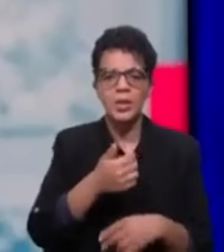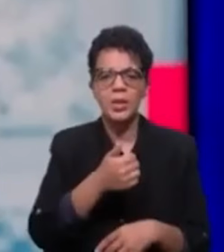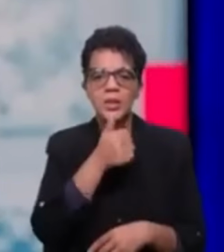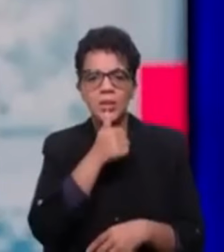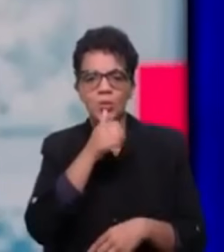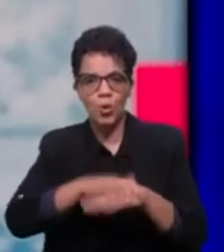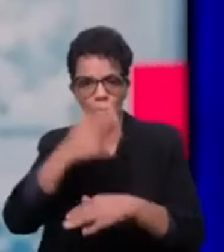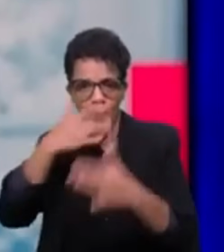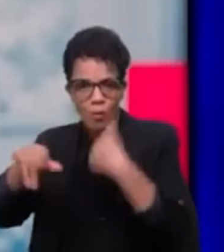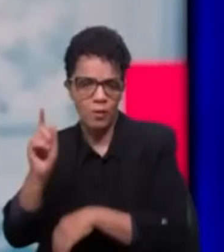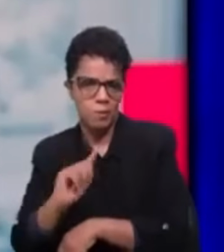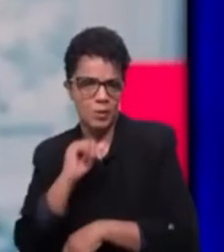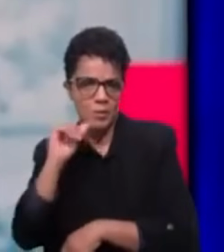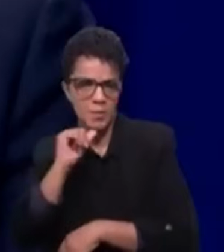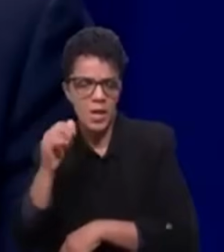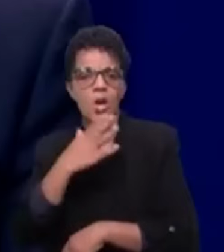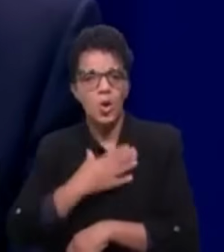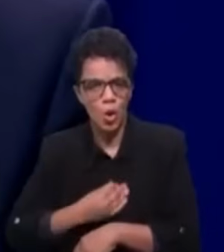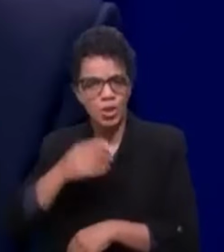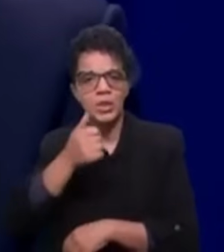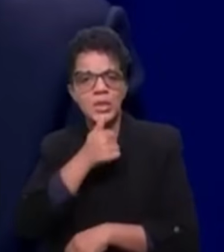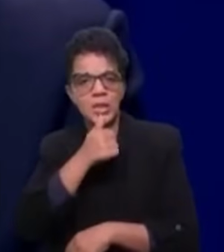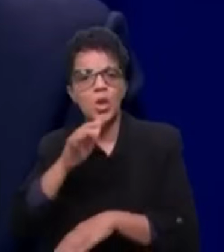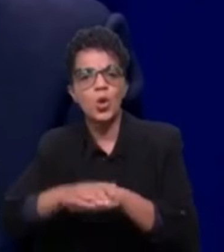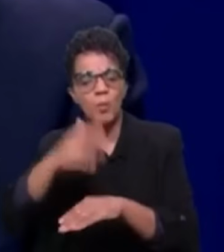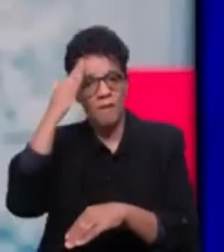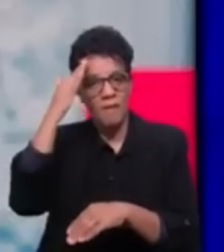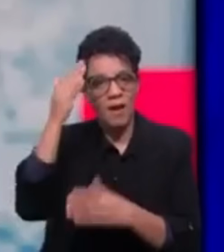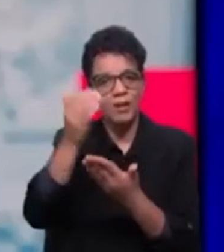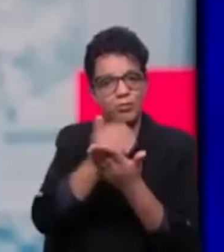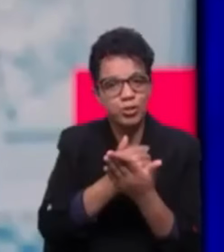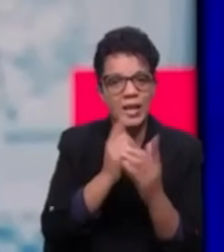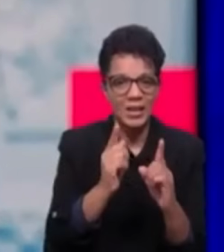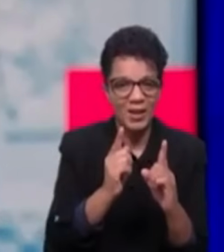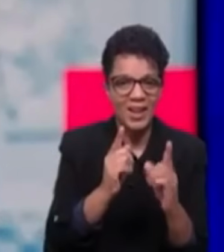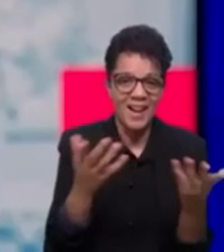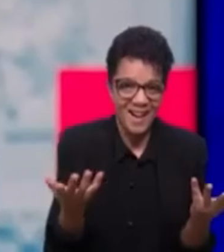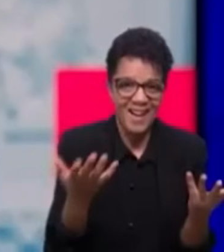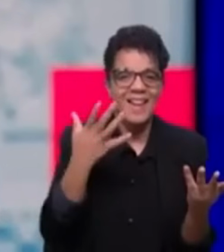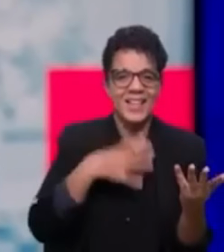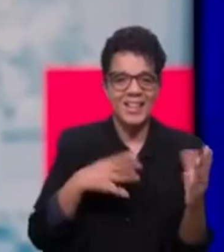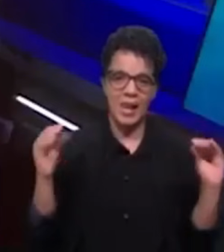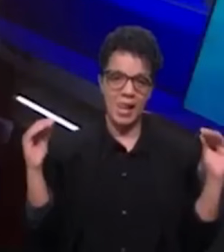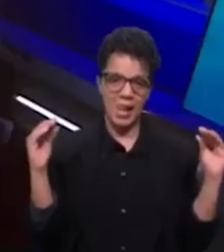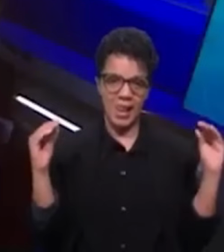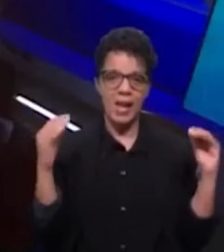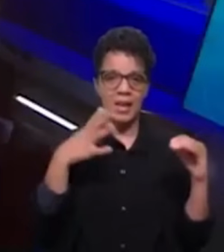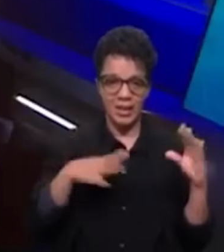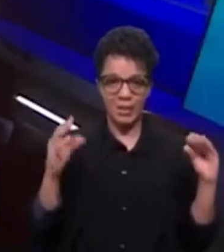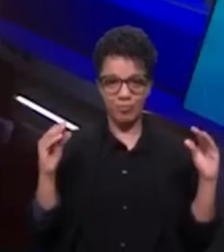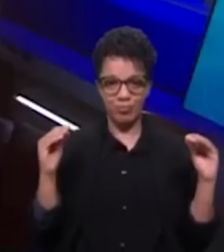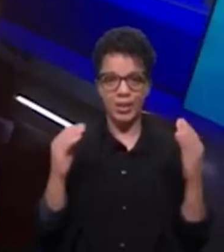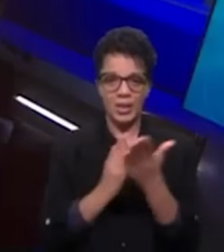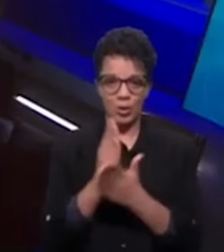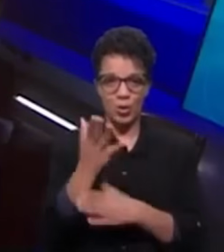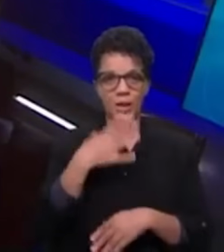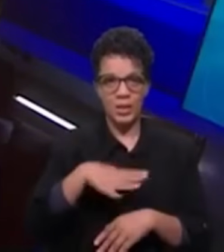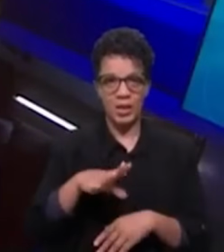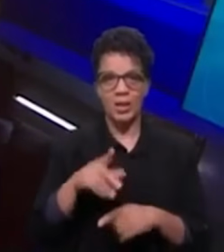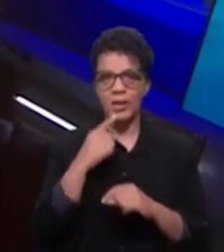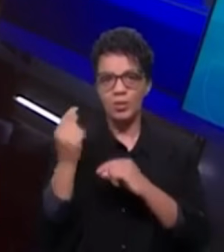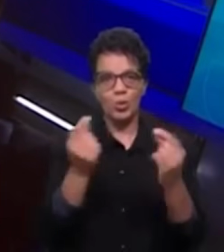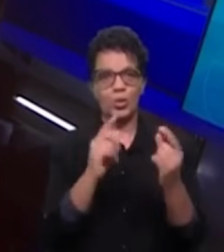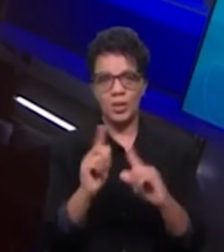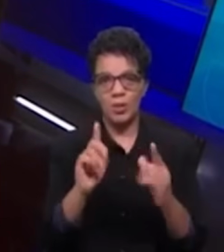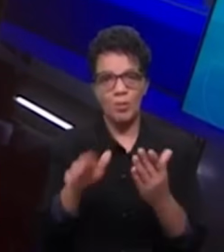pela vontade do povo Lu gosta deci pela vontade então senhores querem continuar nesse se querem continuar nesse registro não vamos discutir